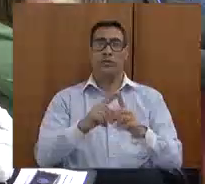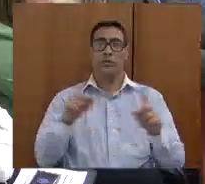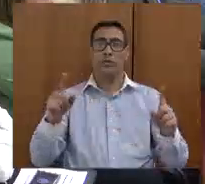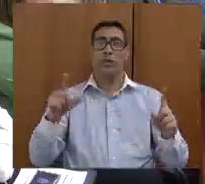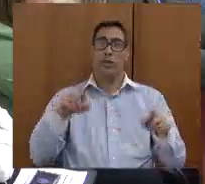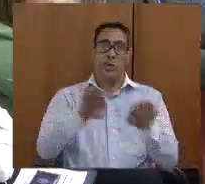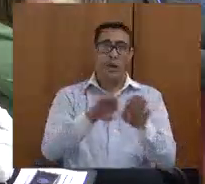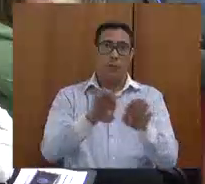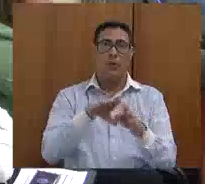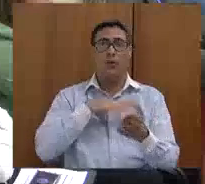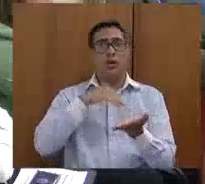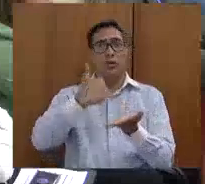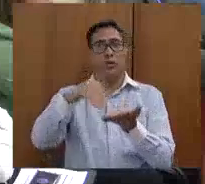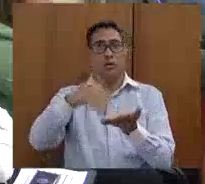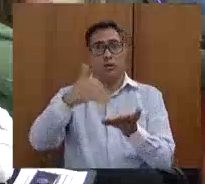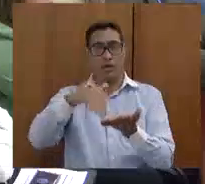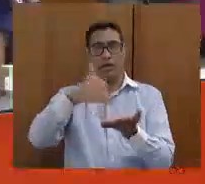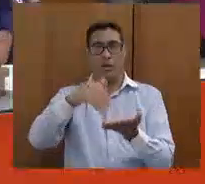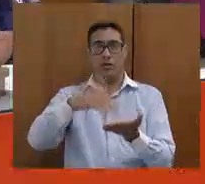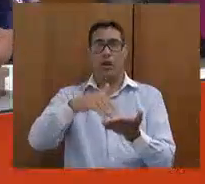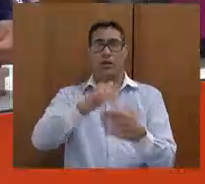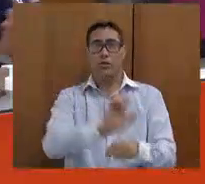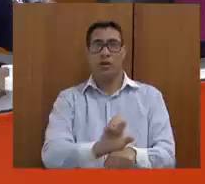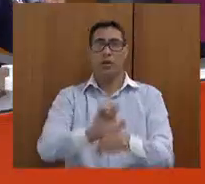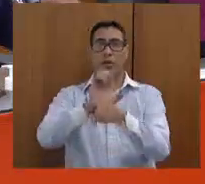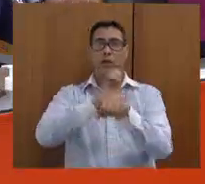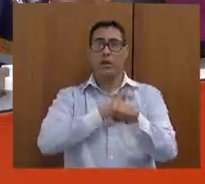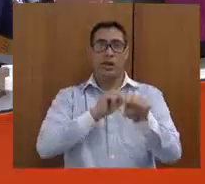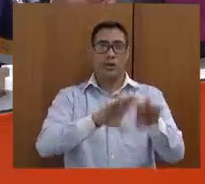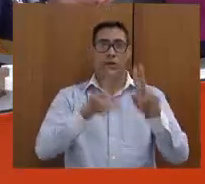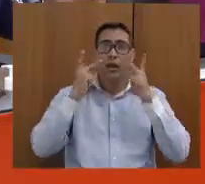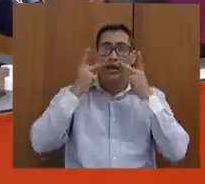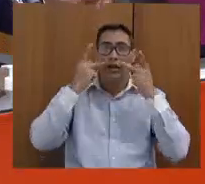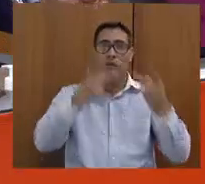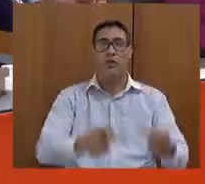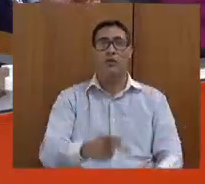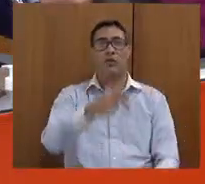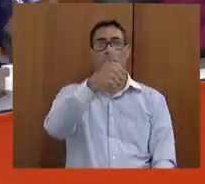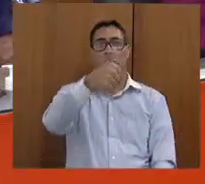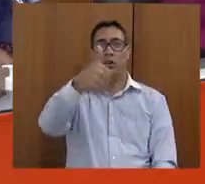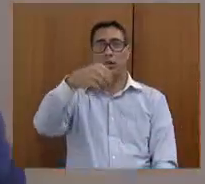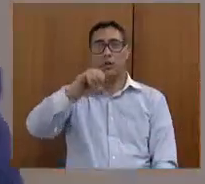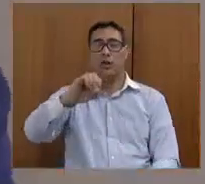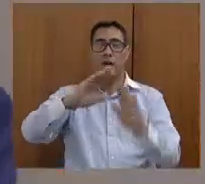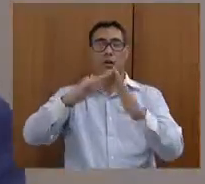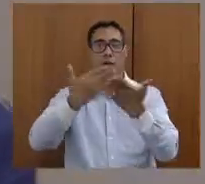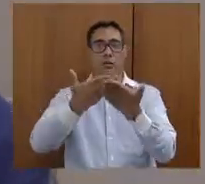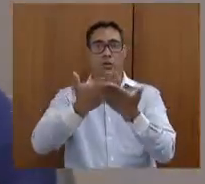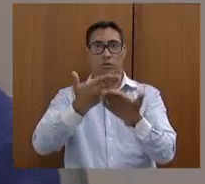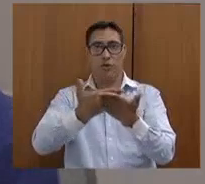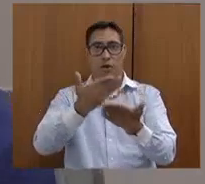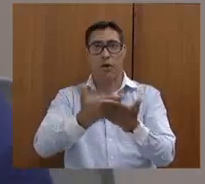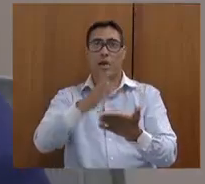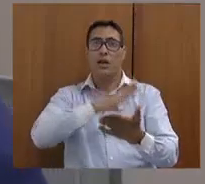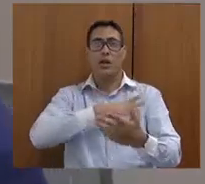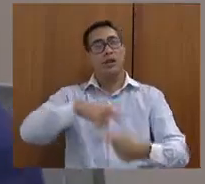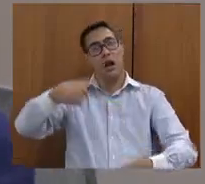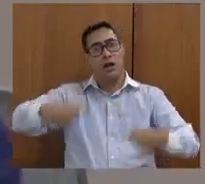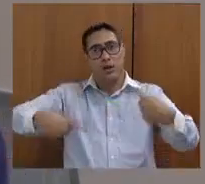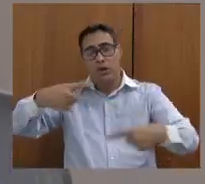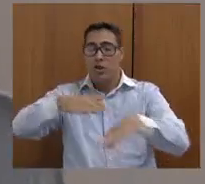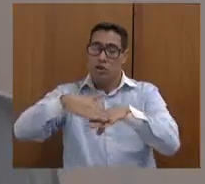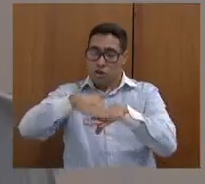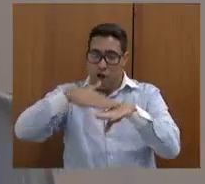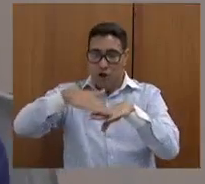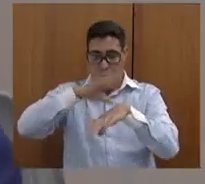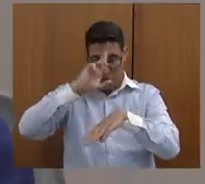Sobrou pro secretário do Estado de Educação que já visitou 110 escolas e que está dialogando com os diretores